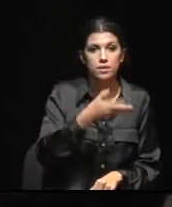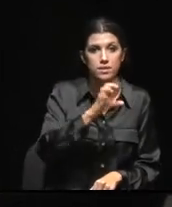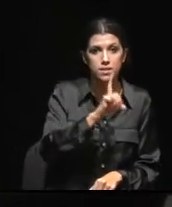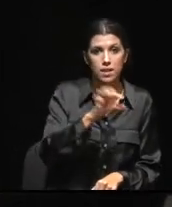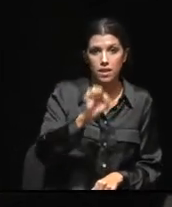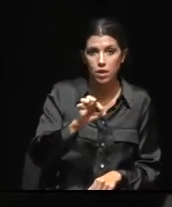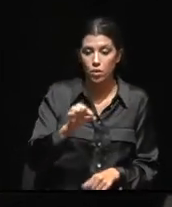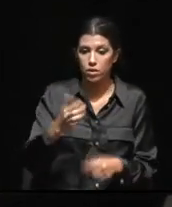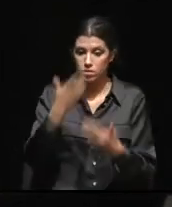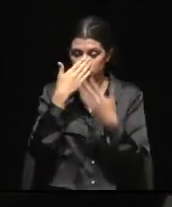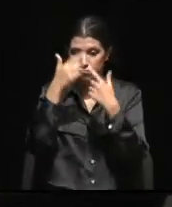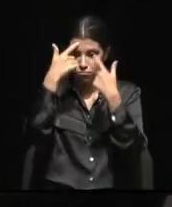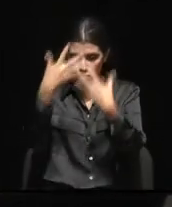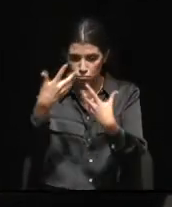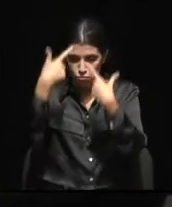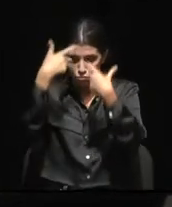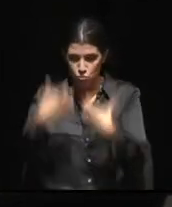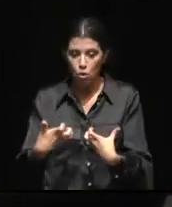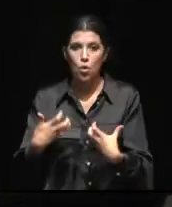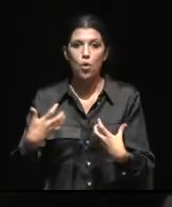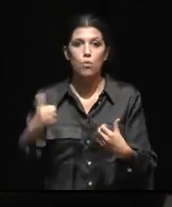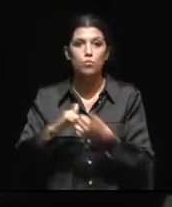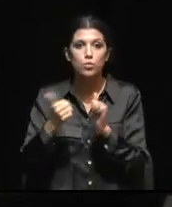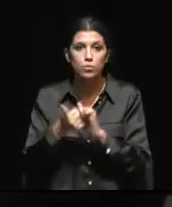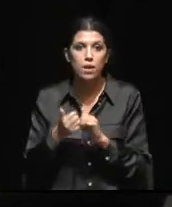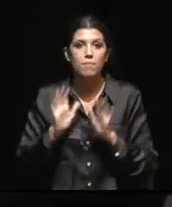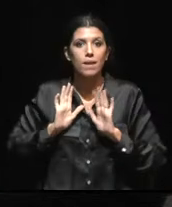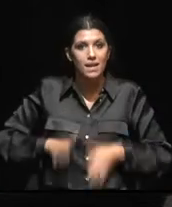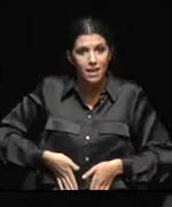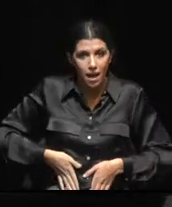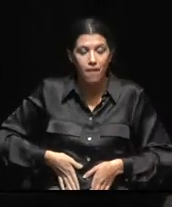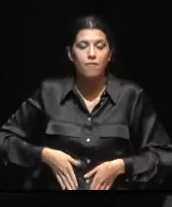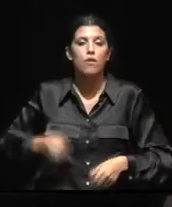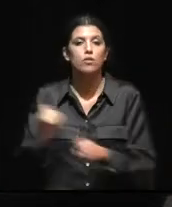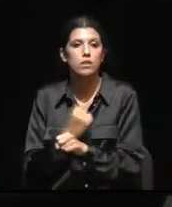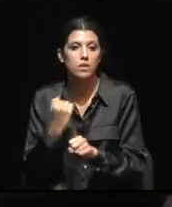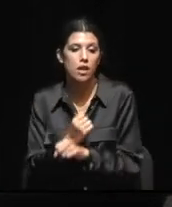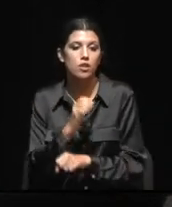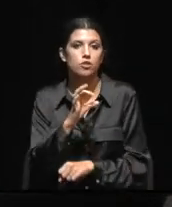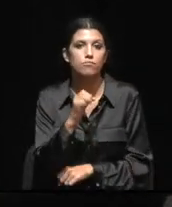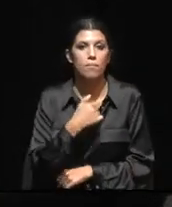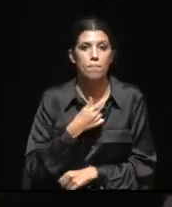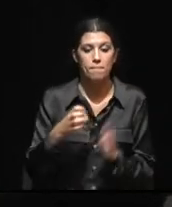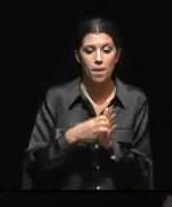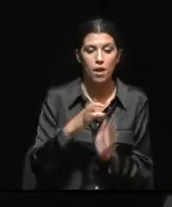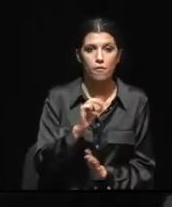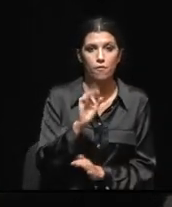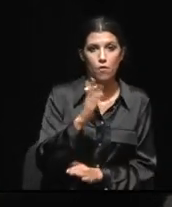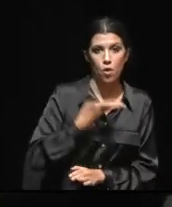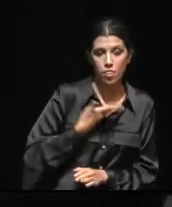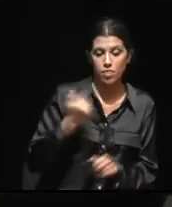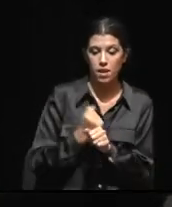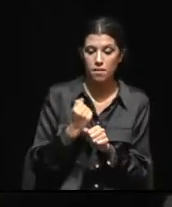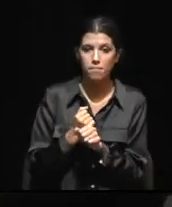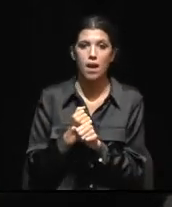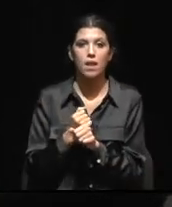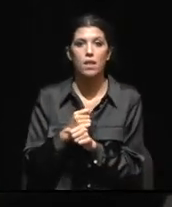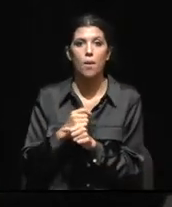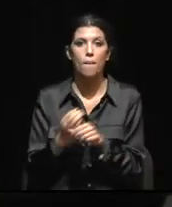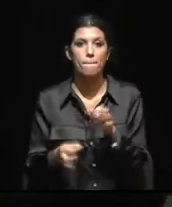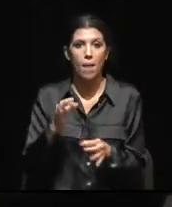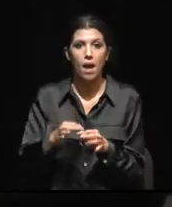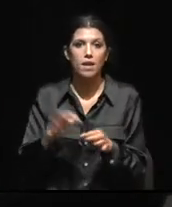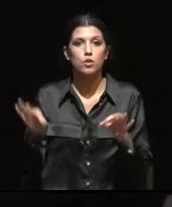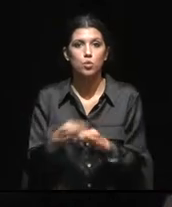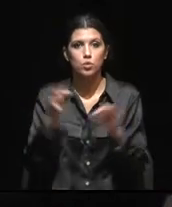problema das greve das operárias da fábrica da Ford em dagna trabalhavam nas máquinas de coer